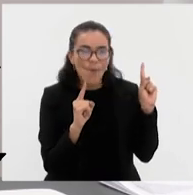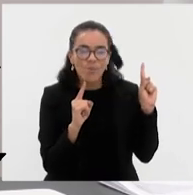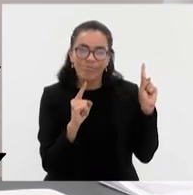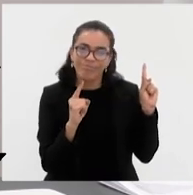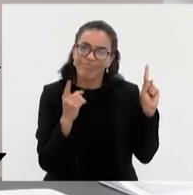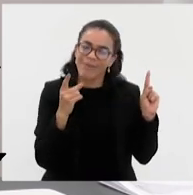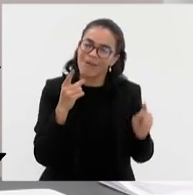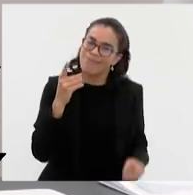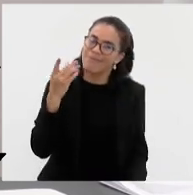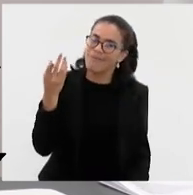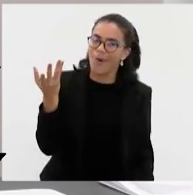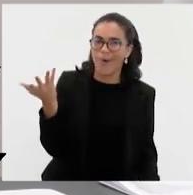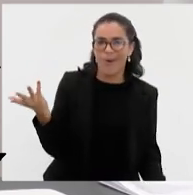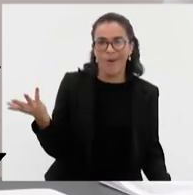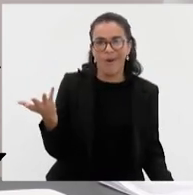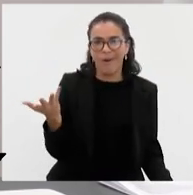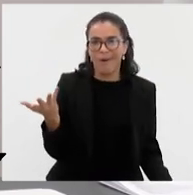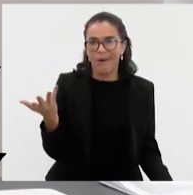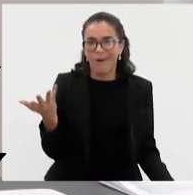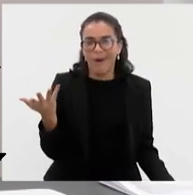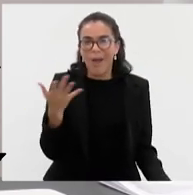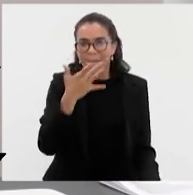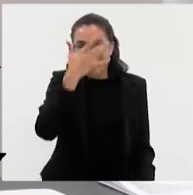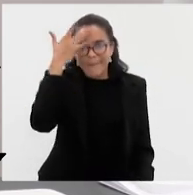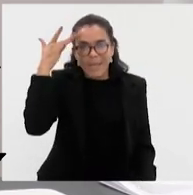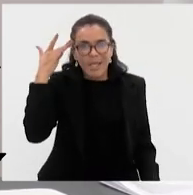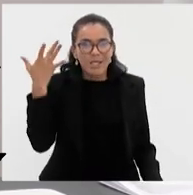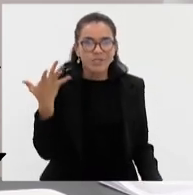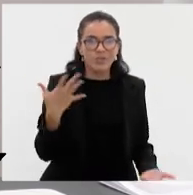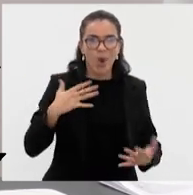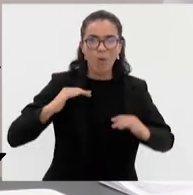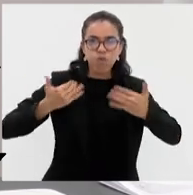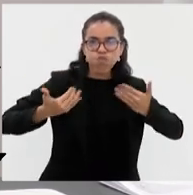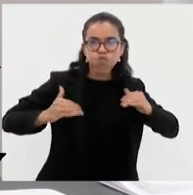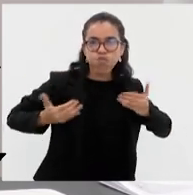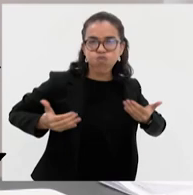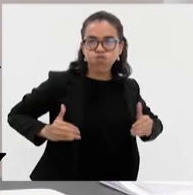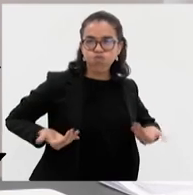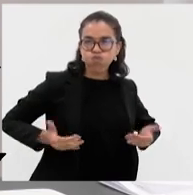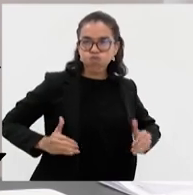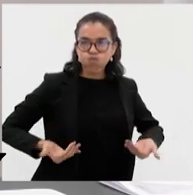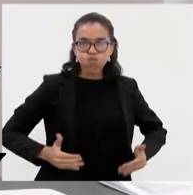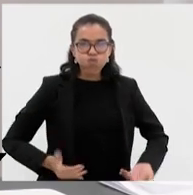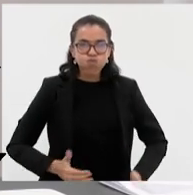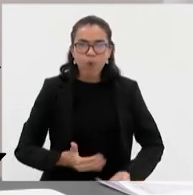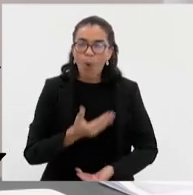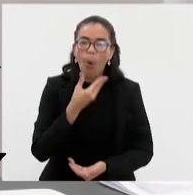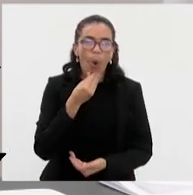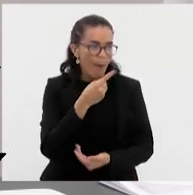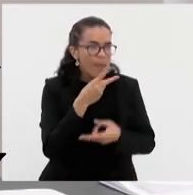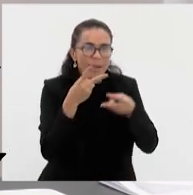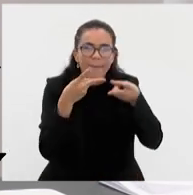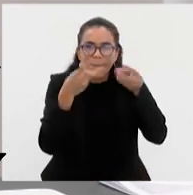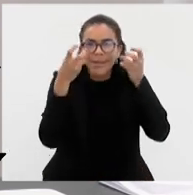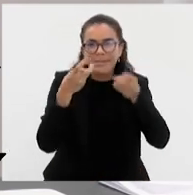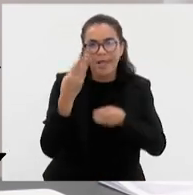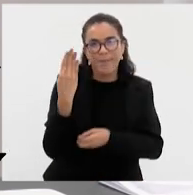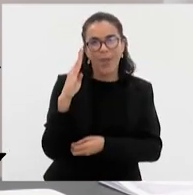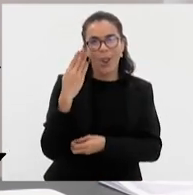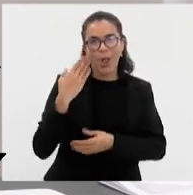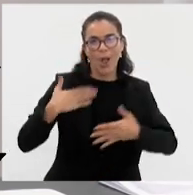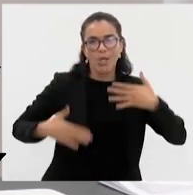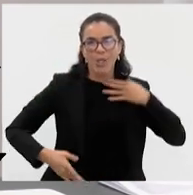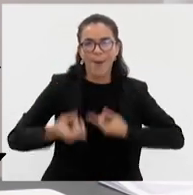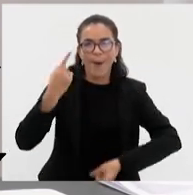covarde e desigual, por mais que aquele indivíduo, com uma compreensão muscular extraordinária, porque é homem e há uma distinção biológica óbvia